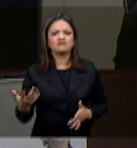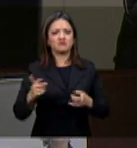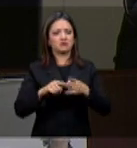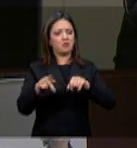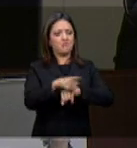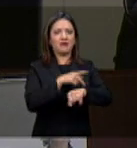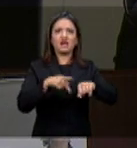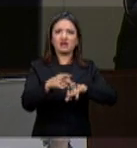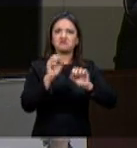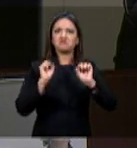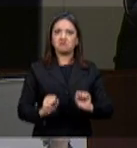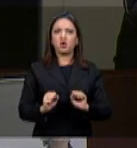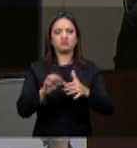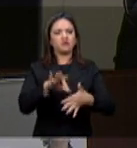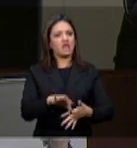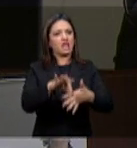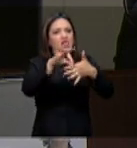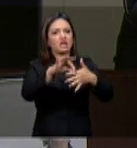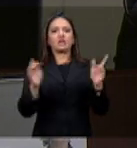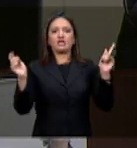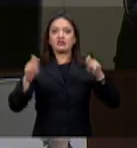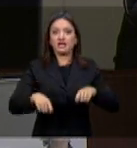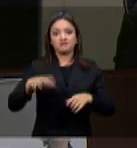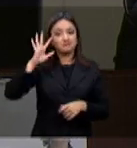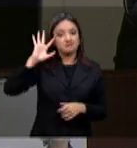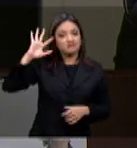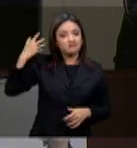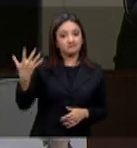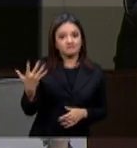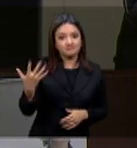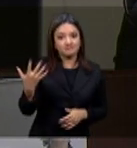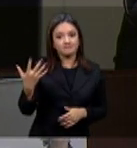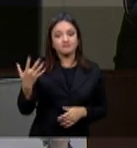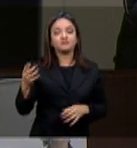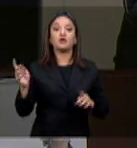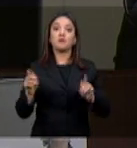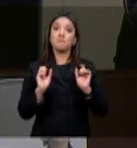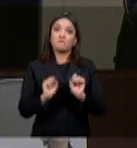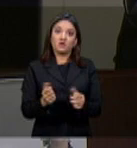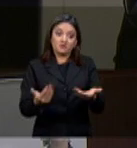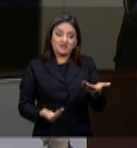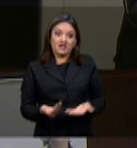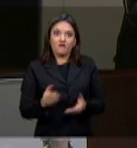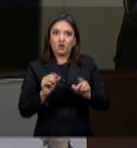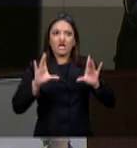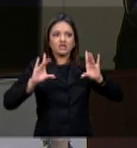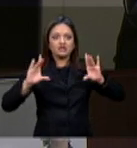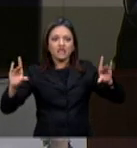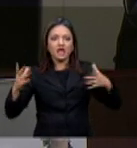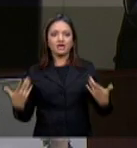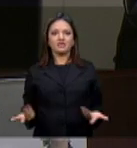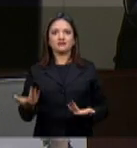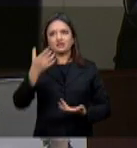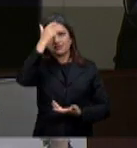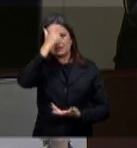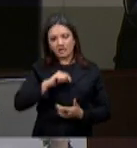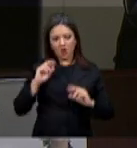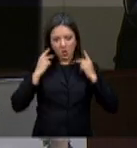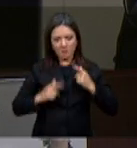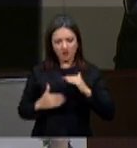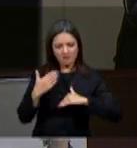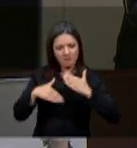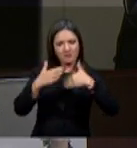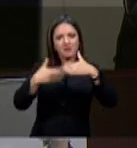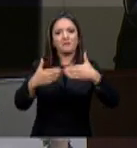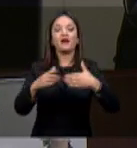em qualquer posição de liderança e decisão. Podemos servir à ciência, à evolução da espécie humana. Podemos e é o que